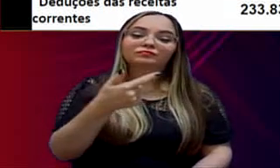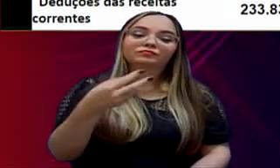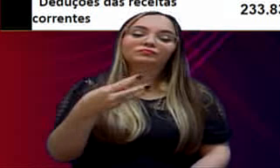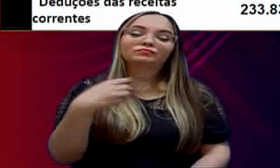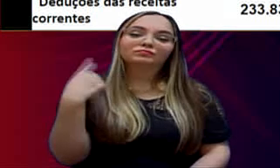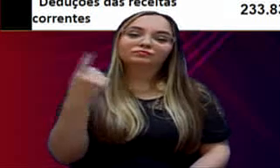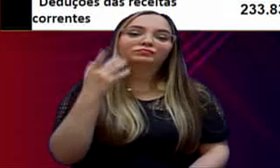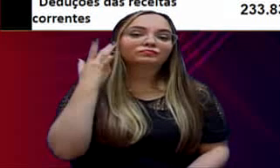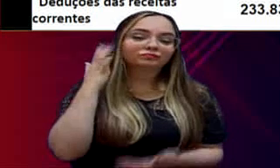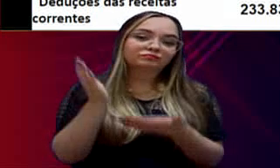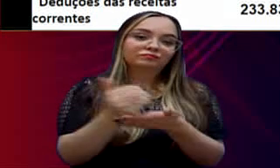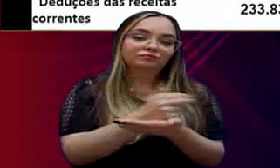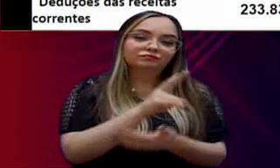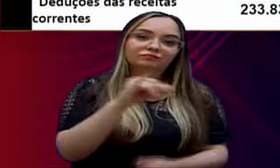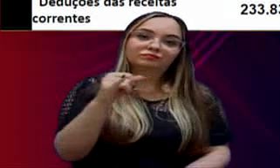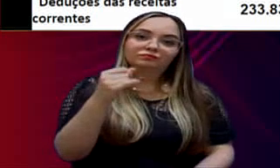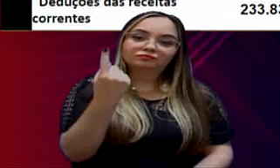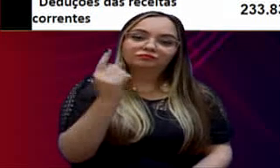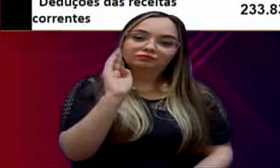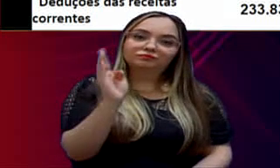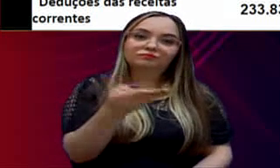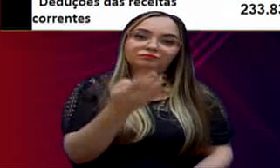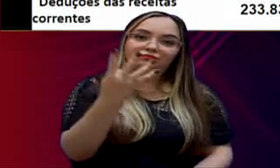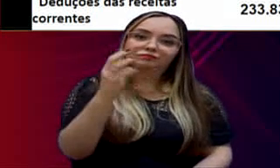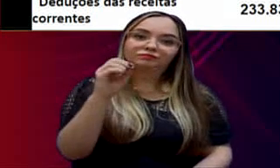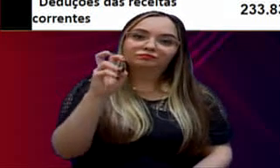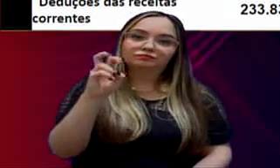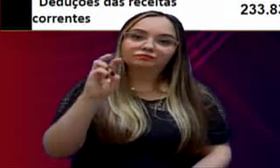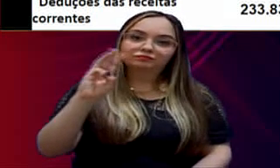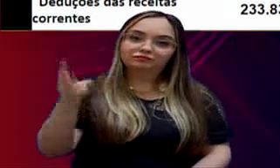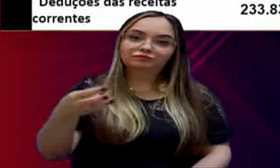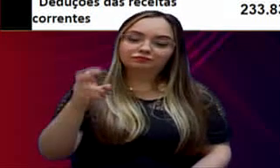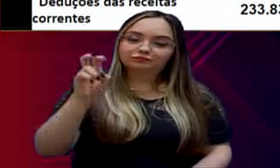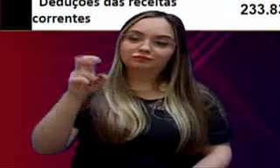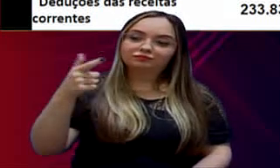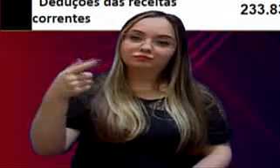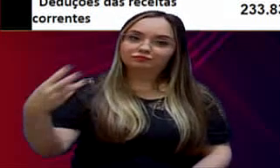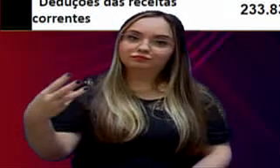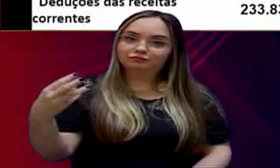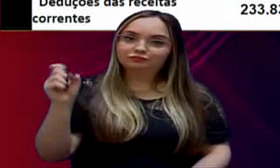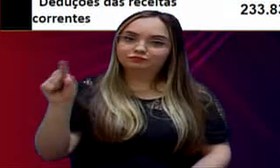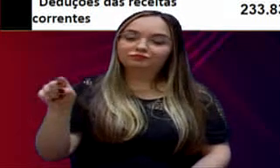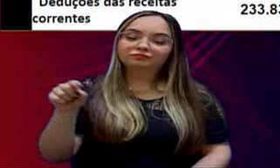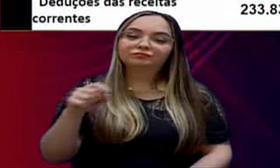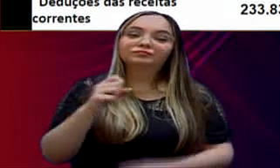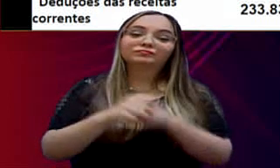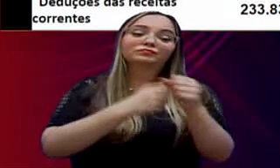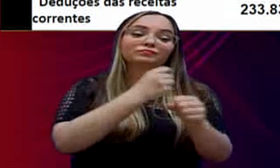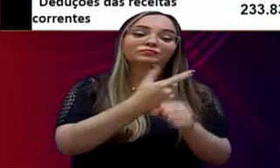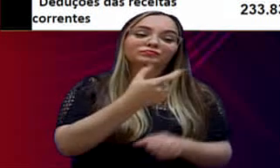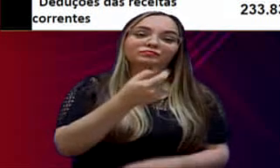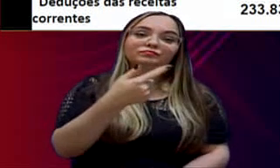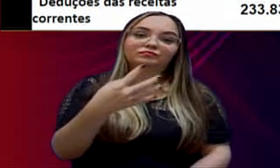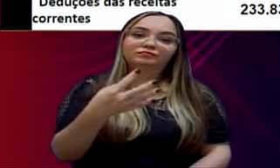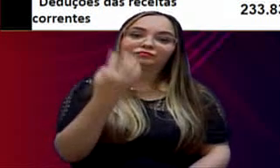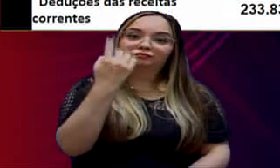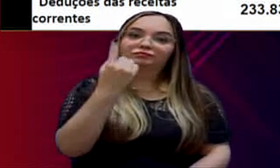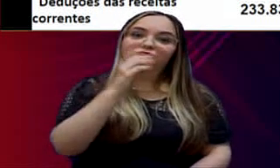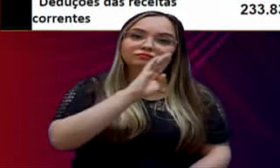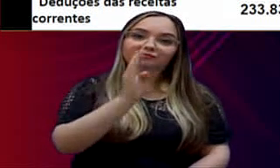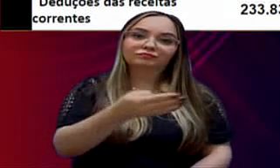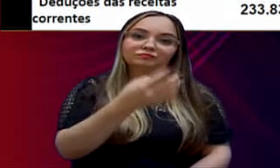de 1 bilhão 405 milhões 523 estimativa para 2024 de 1 bilhão